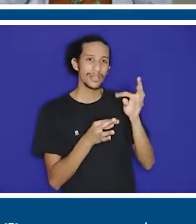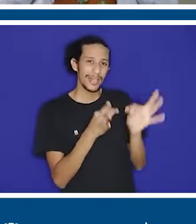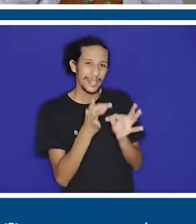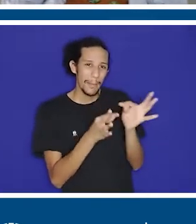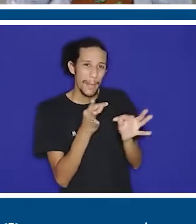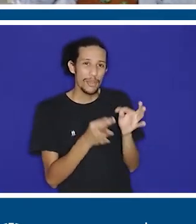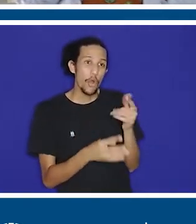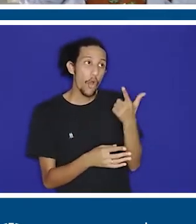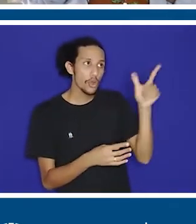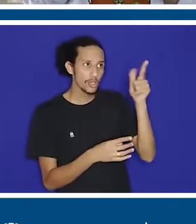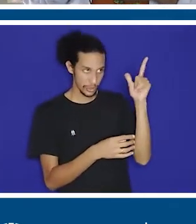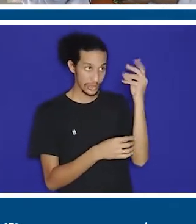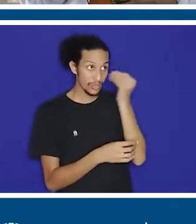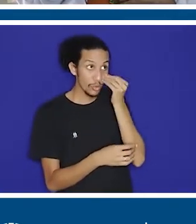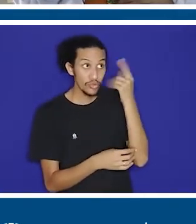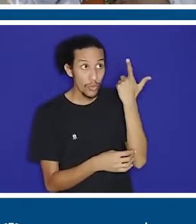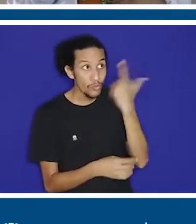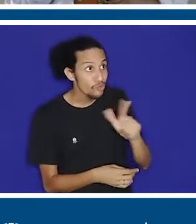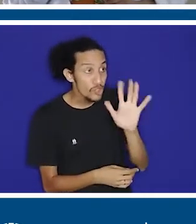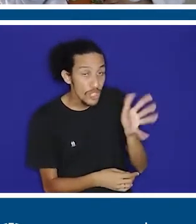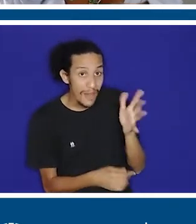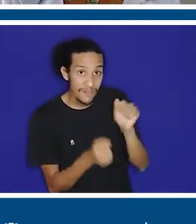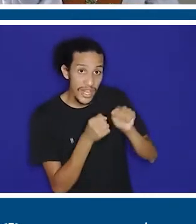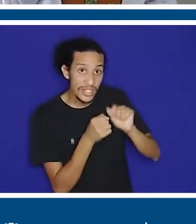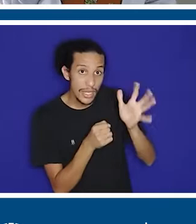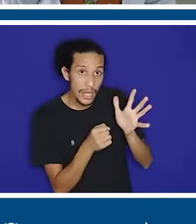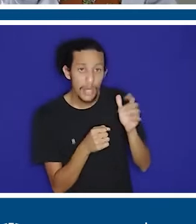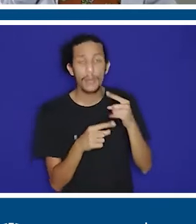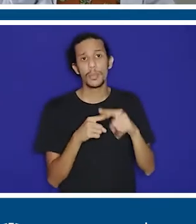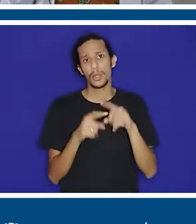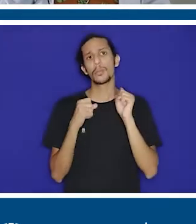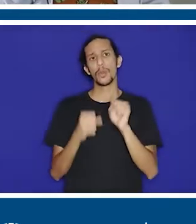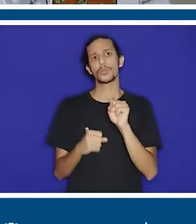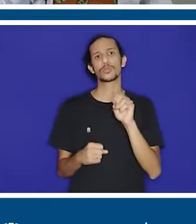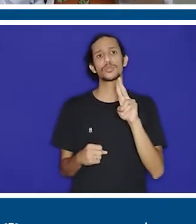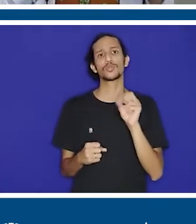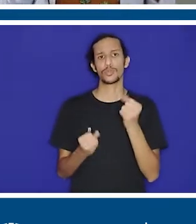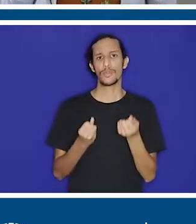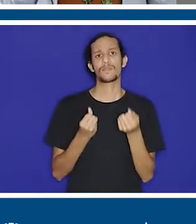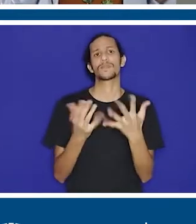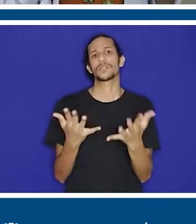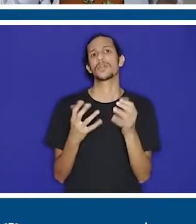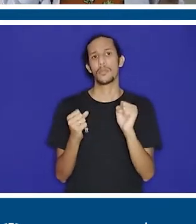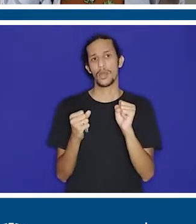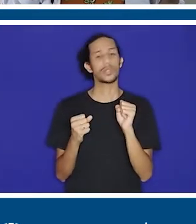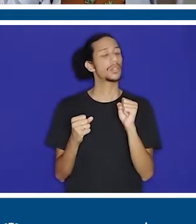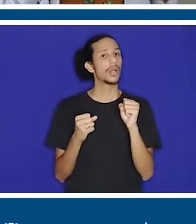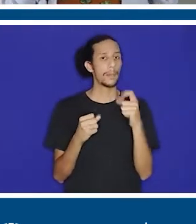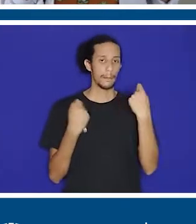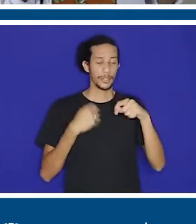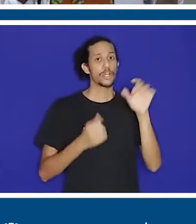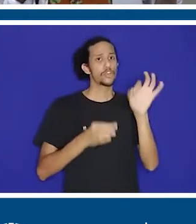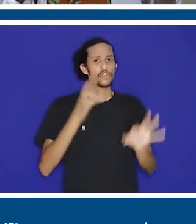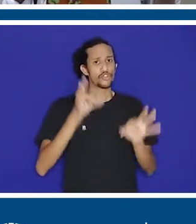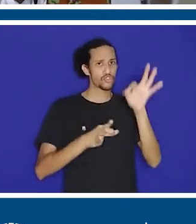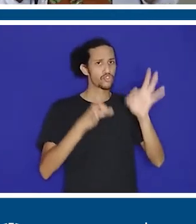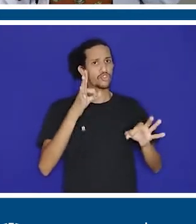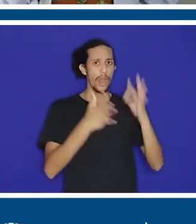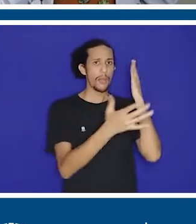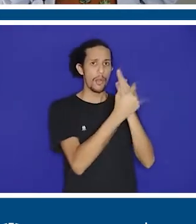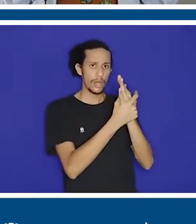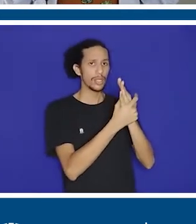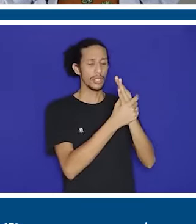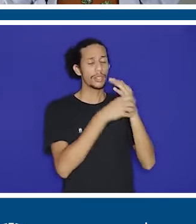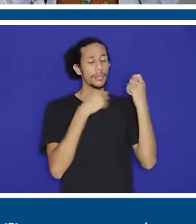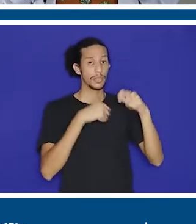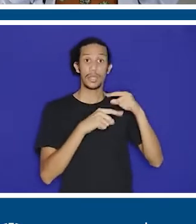Porque se a gente, por exemplo, né, existe a possibilidade do SUS fornecer É uma batalha judicial, mas existe a possibilidade. Só